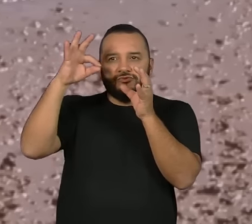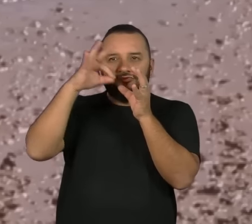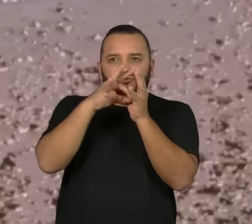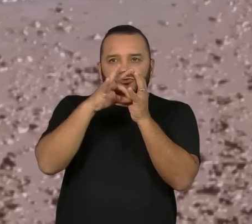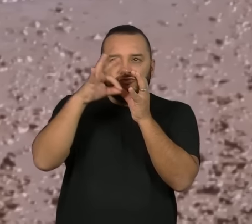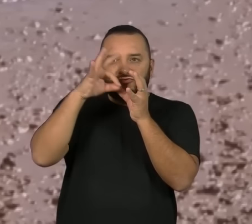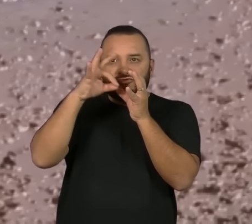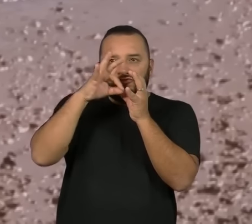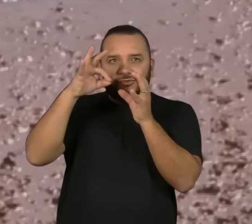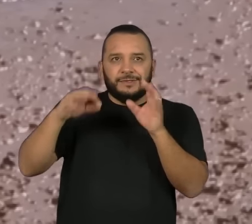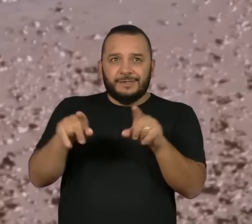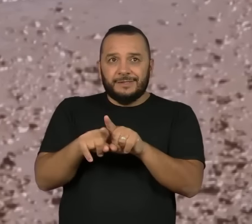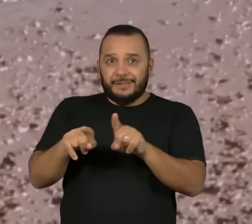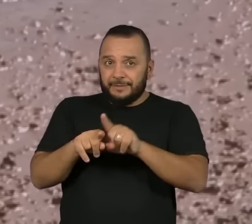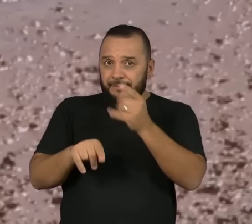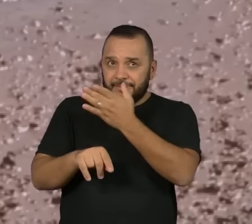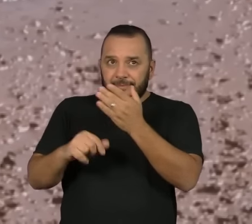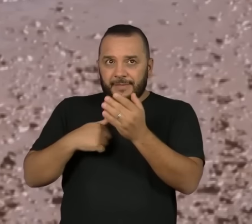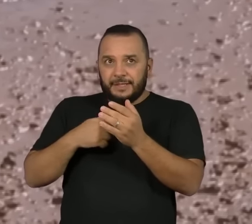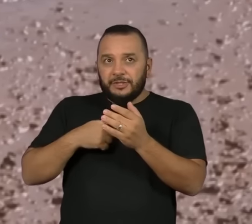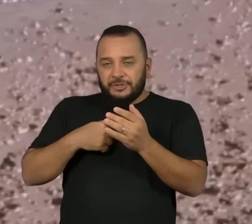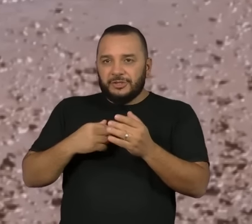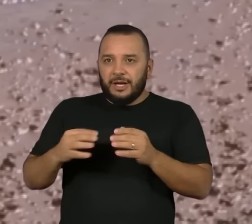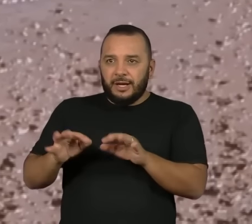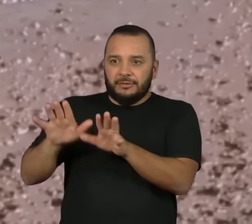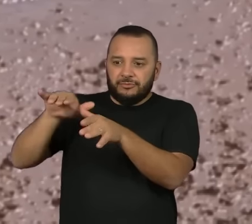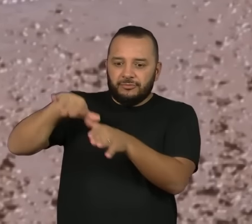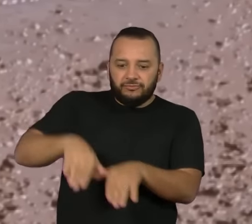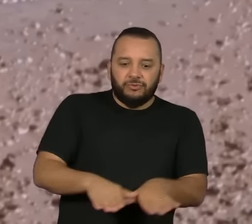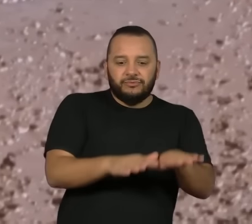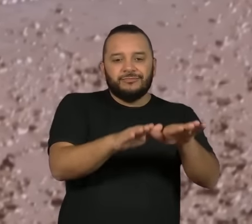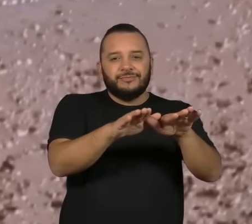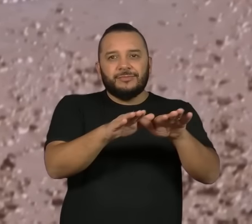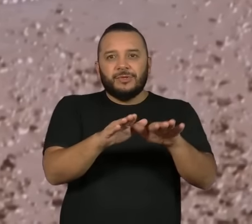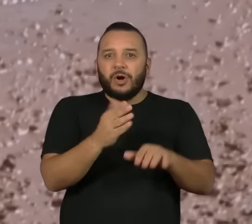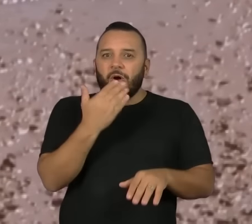e o martim pescador verde, garantindo a refeição.